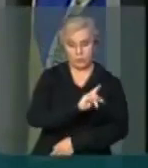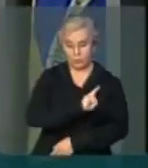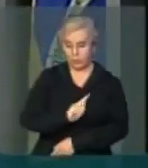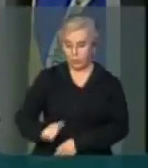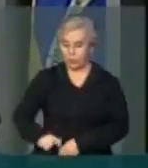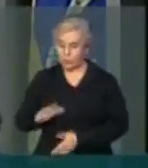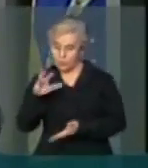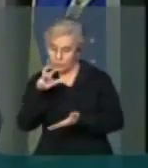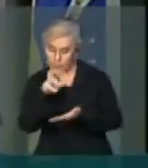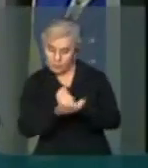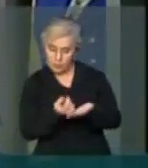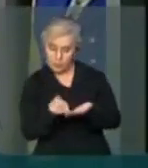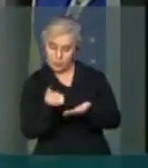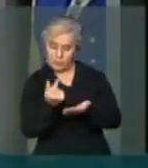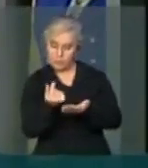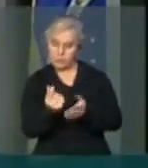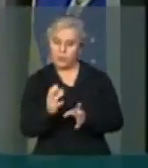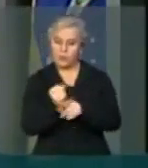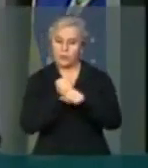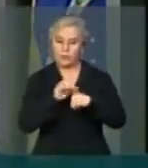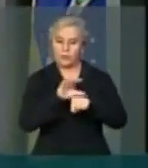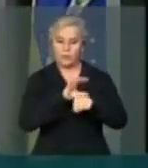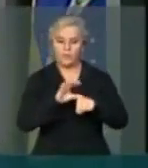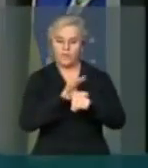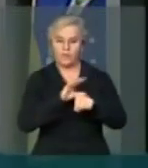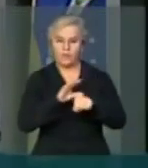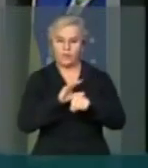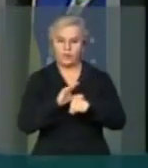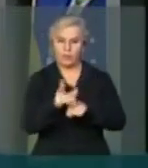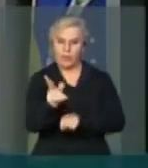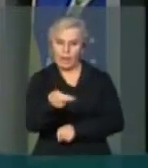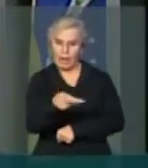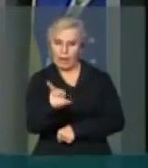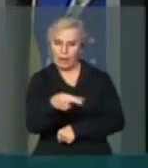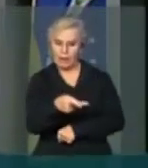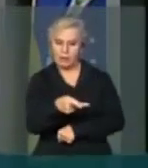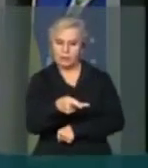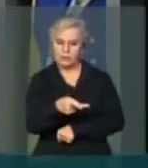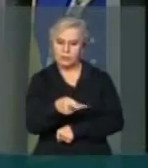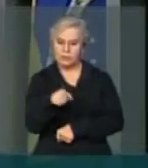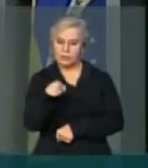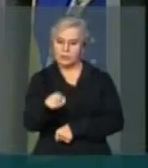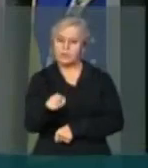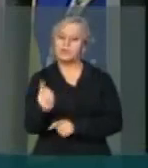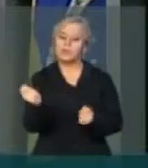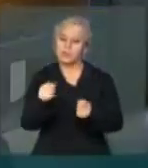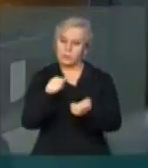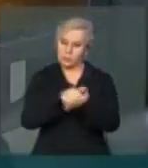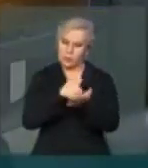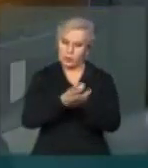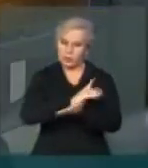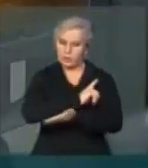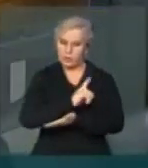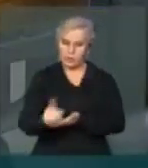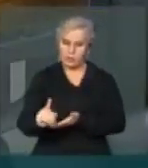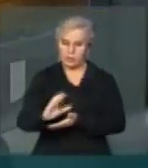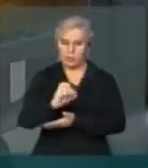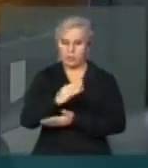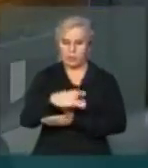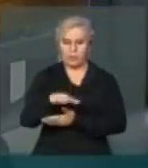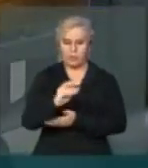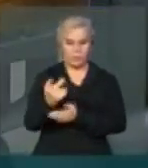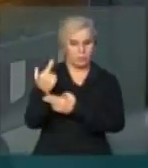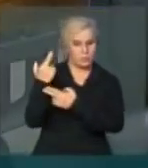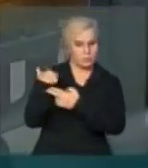no fundo constitucional de forma irresponsável, esteja incorra no crime de responsabilidade. É um